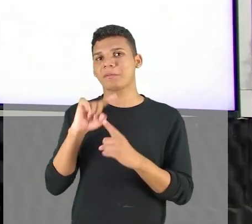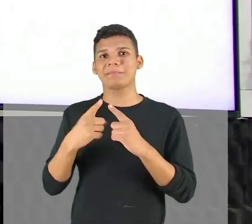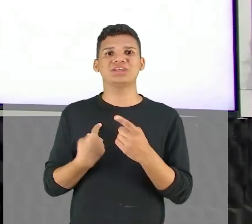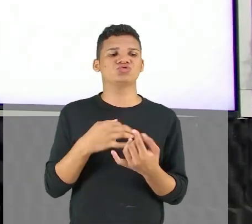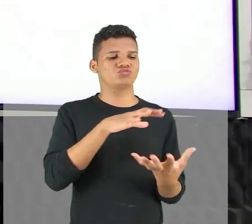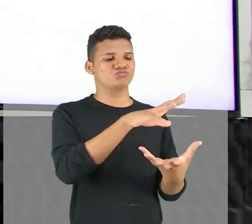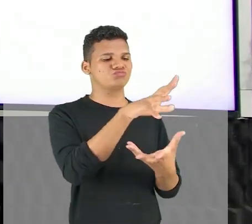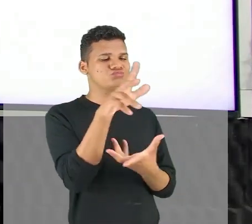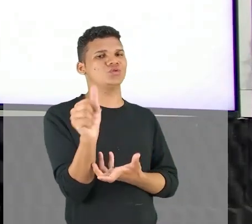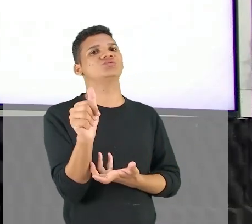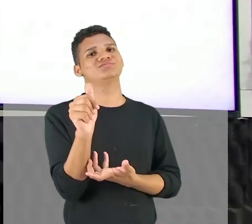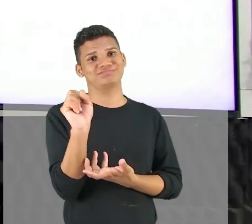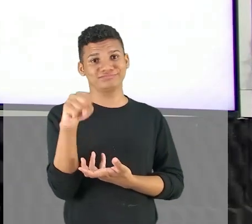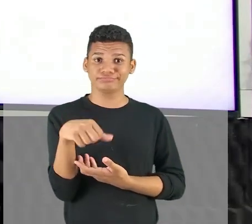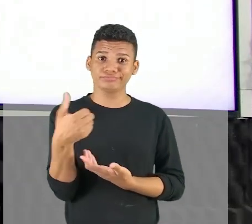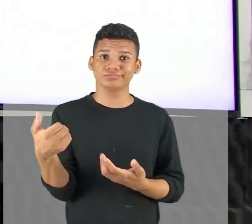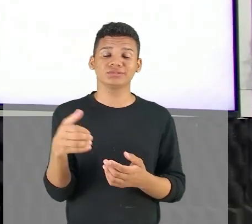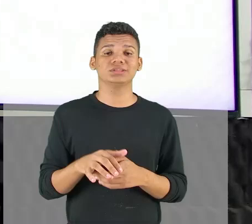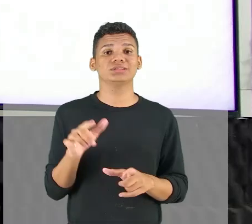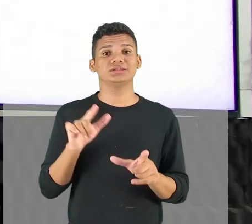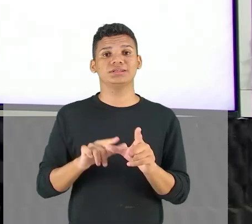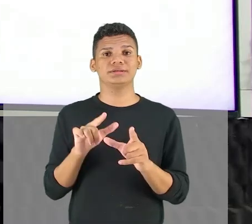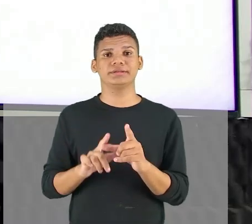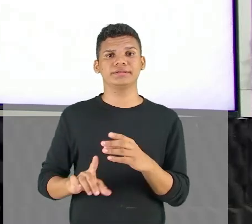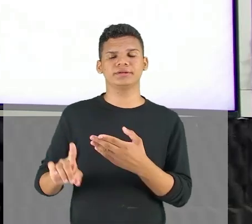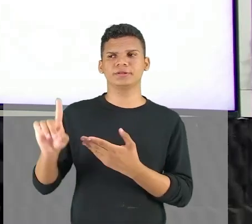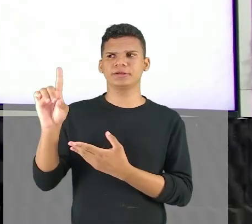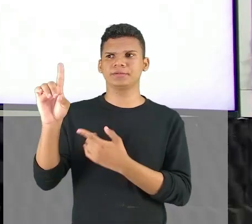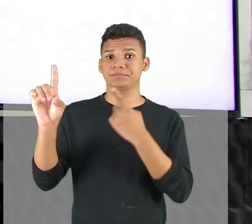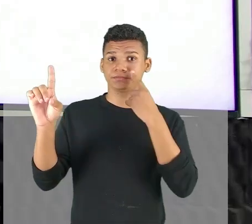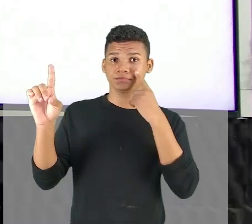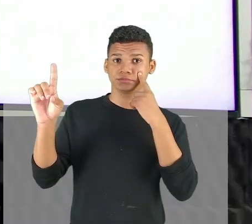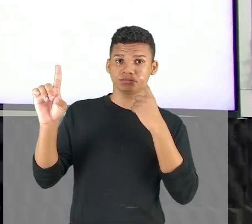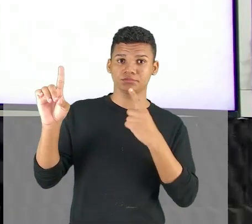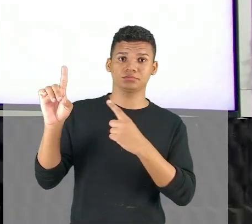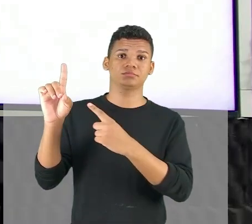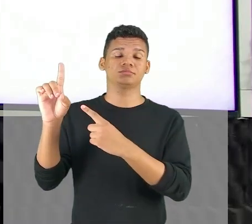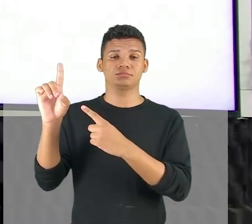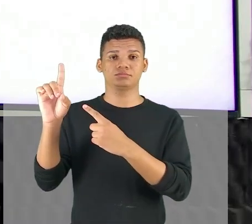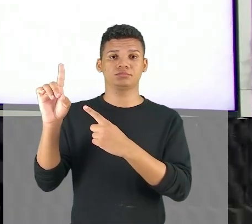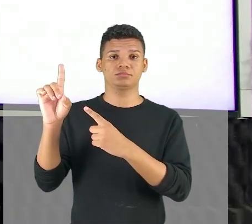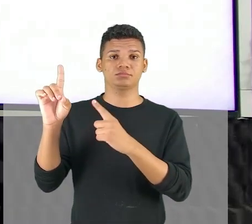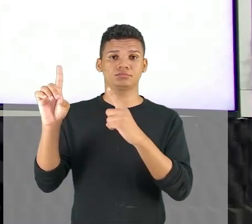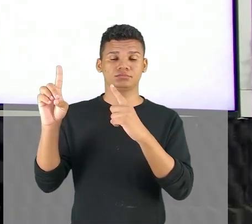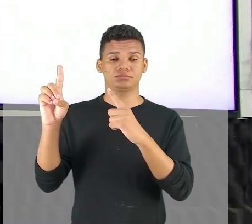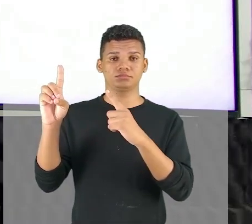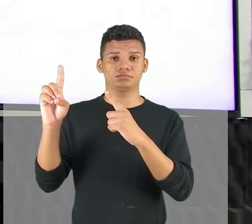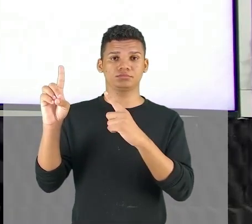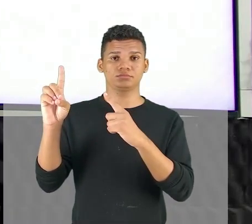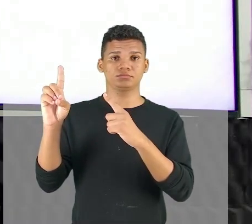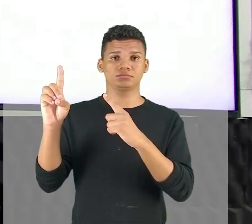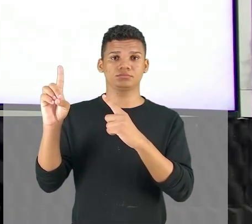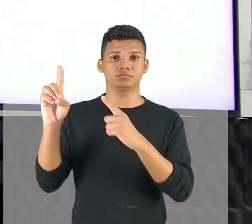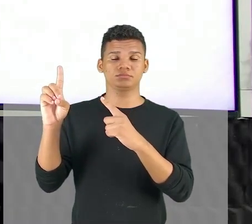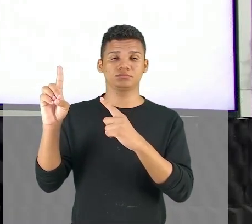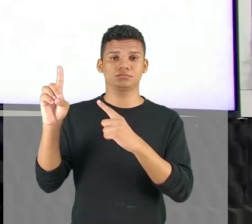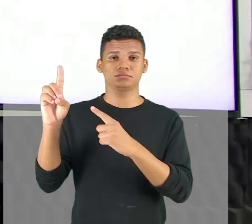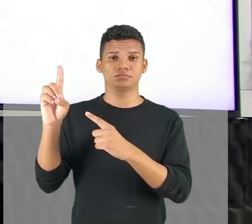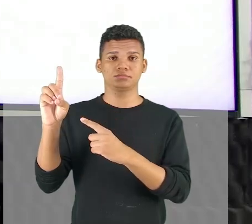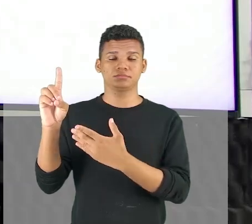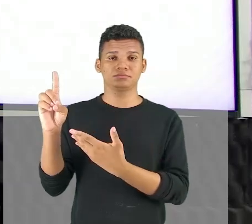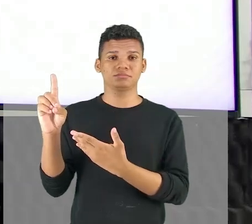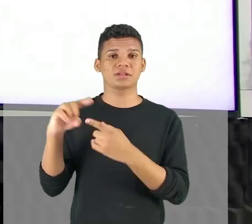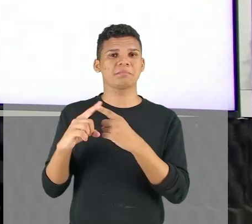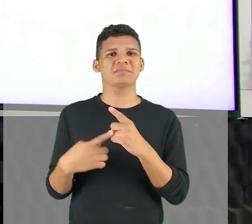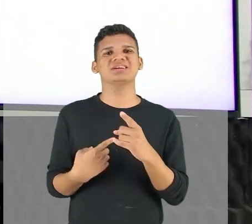inteiro. Letra D. Desmotivaram a vontade de potência humana conforme paradigmas da filosofia e da ciência,